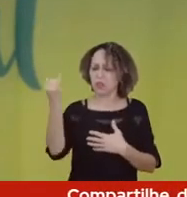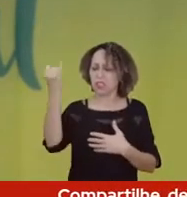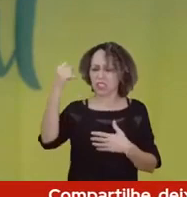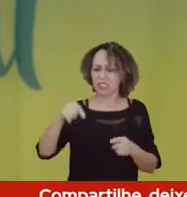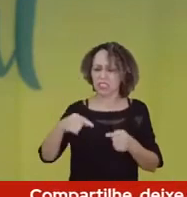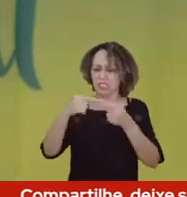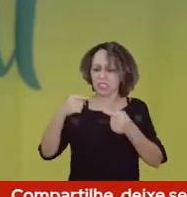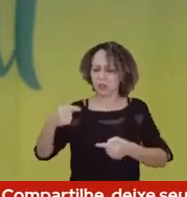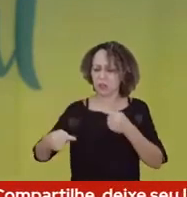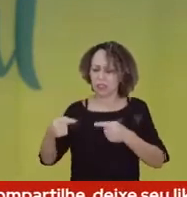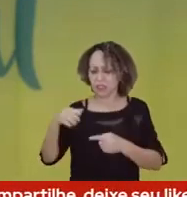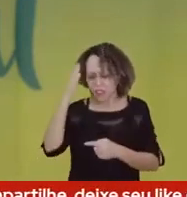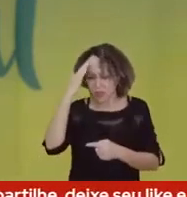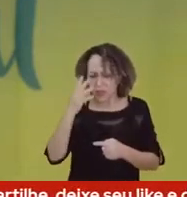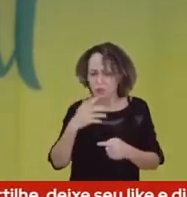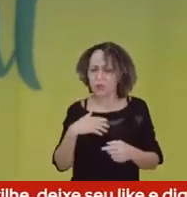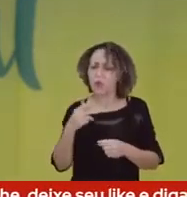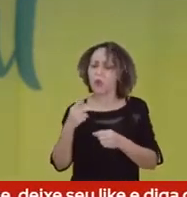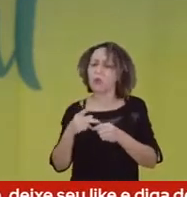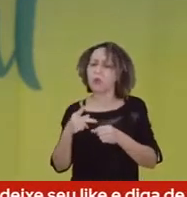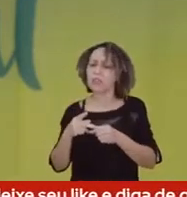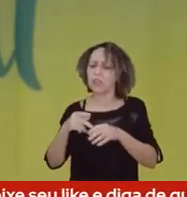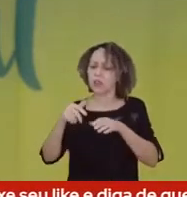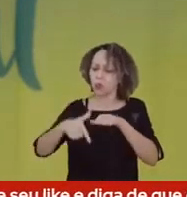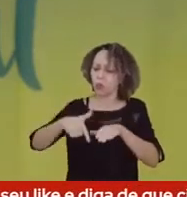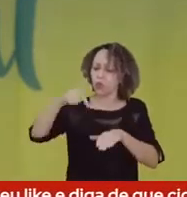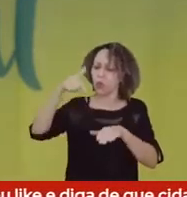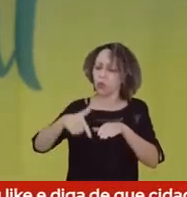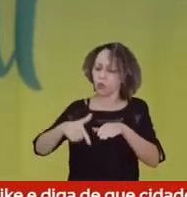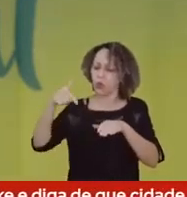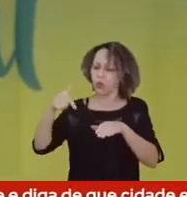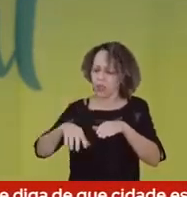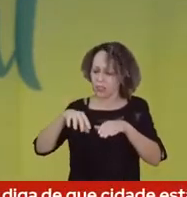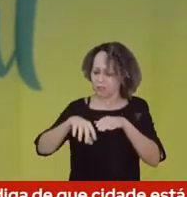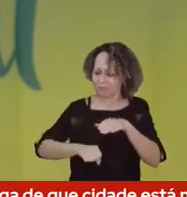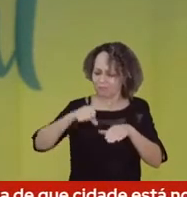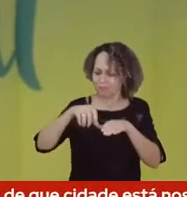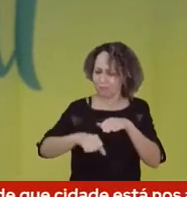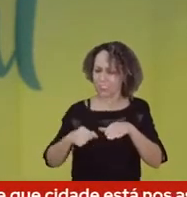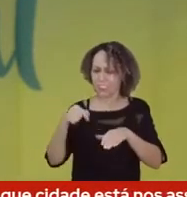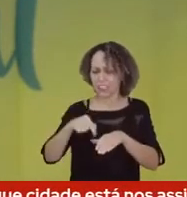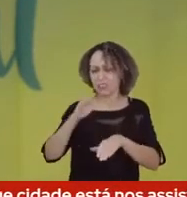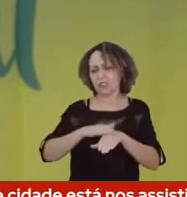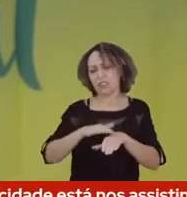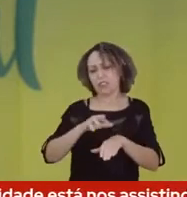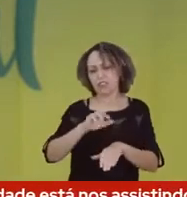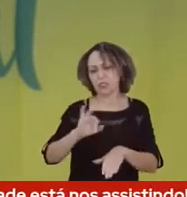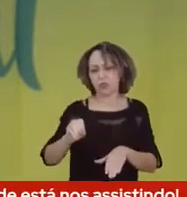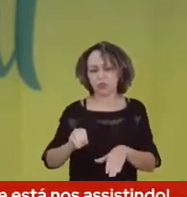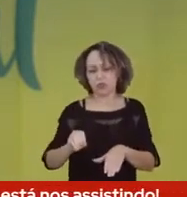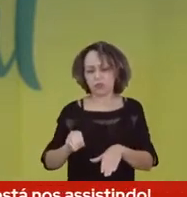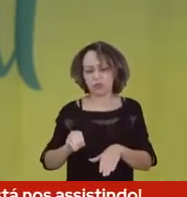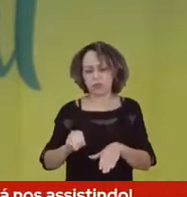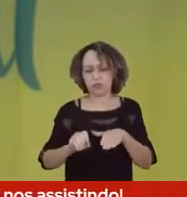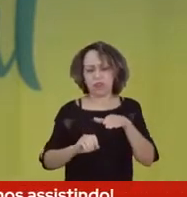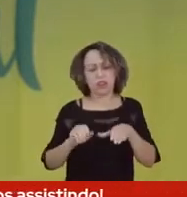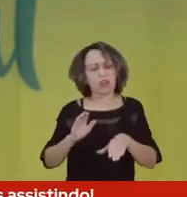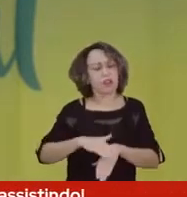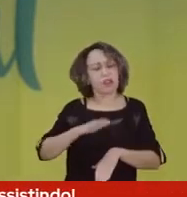menos de 19% das empresas contratadas são daqui. Não tem como recuperar o Rio,